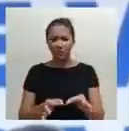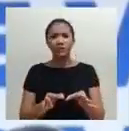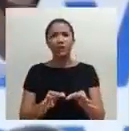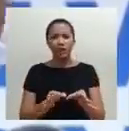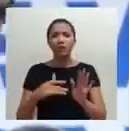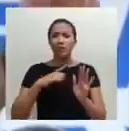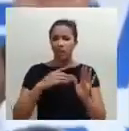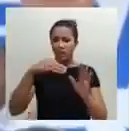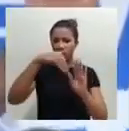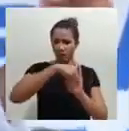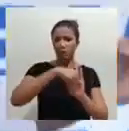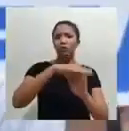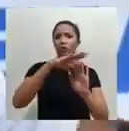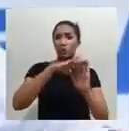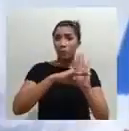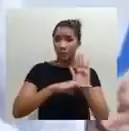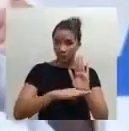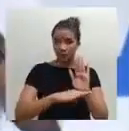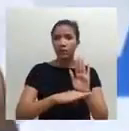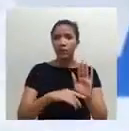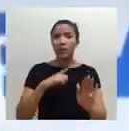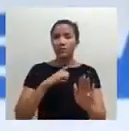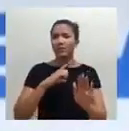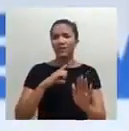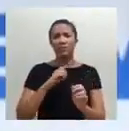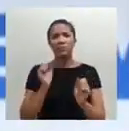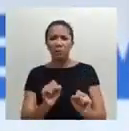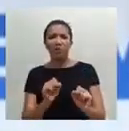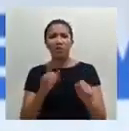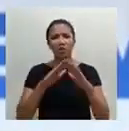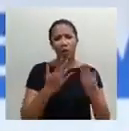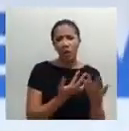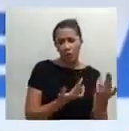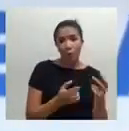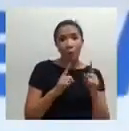efetivamente com um padrão que poderá ter escola